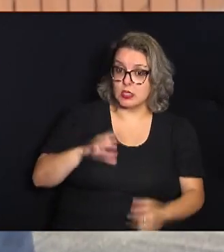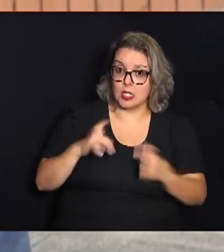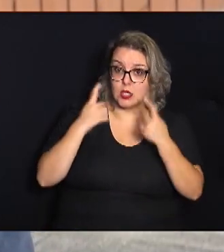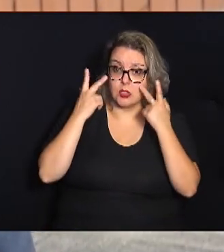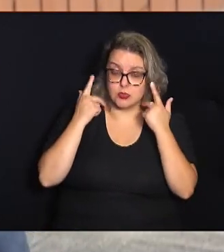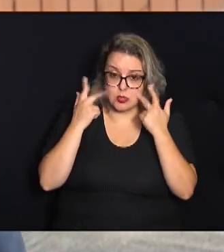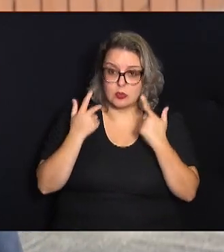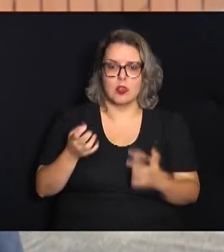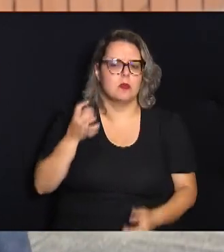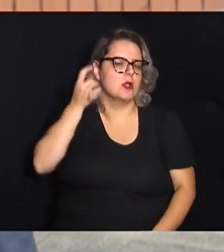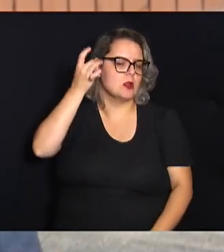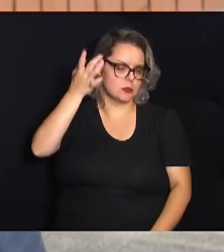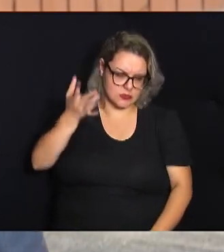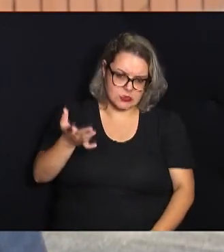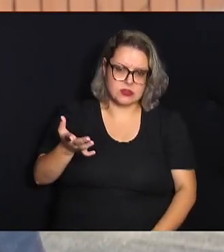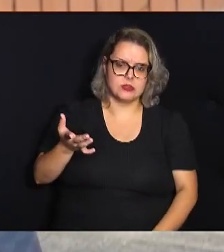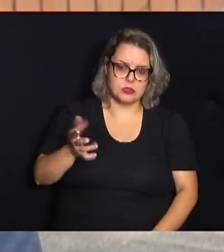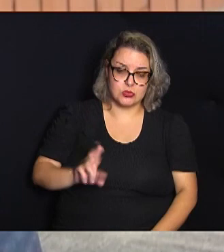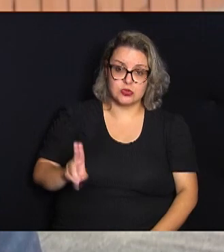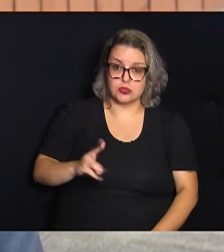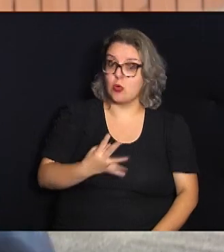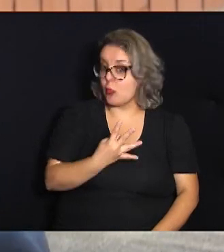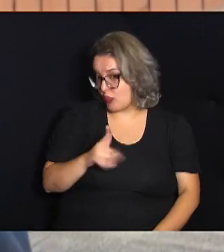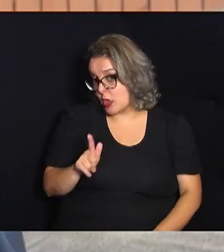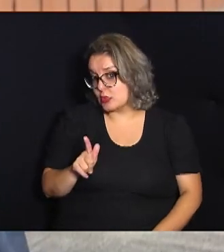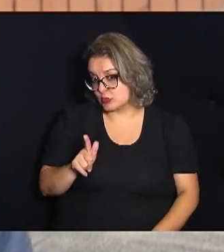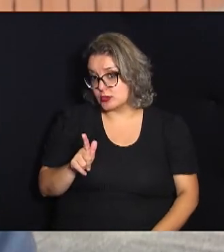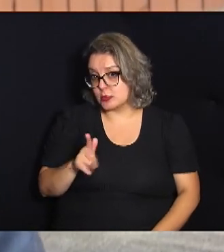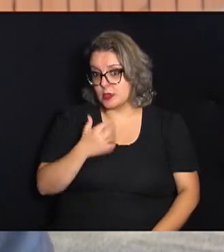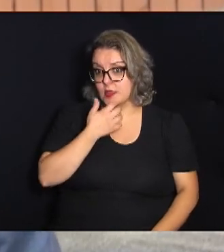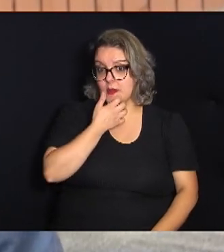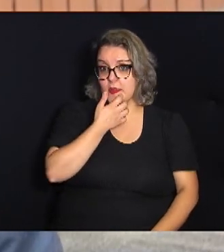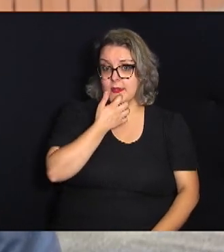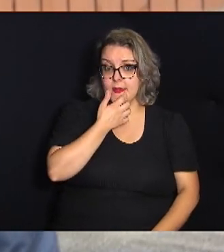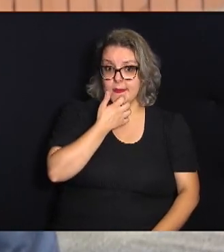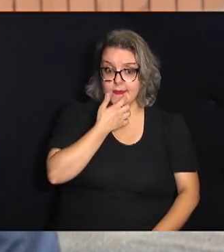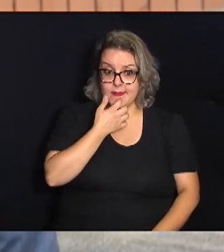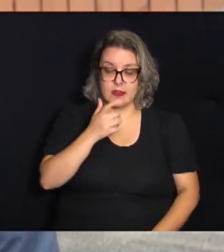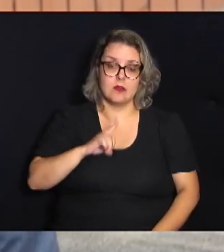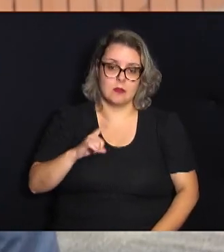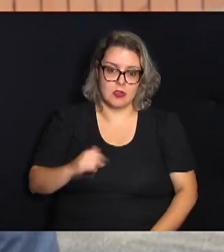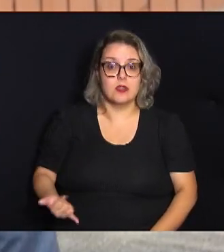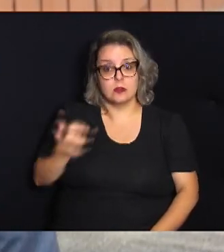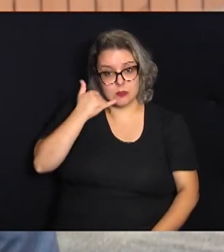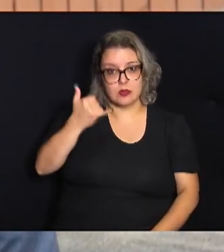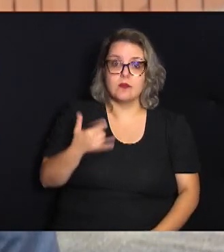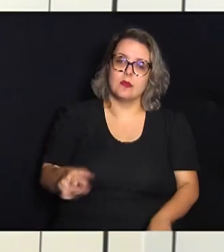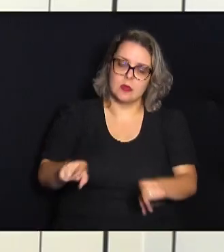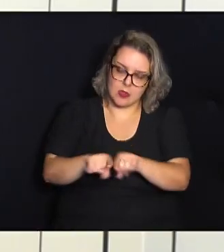teremos muito mais facilidade de utilizar o 4G, né? Então, a gente vai ter uma telefonia muito melhor também.